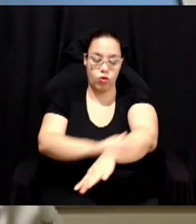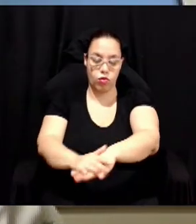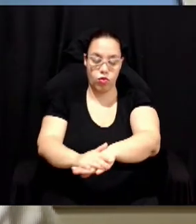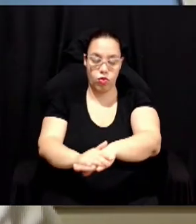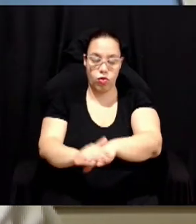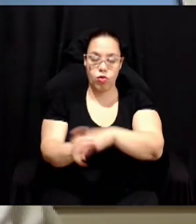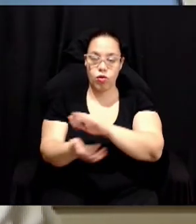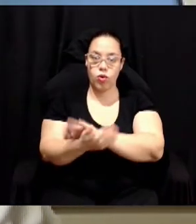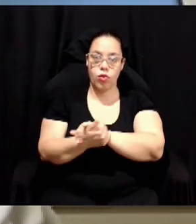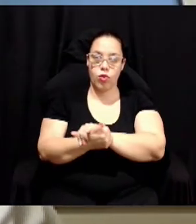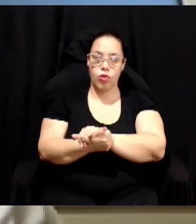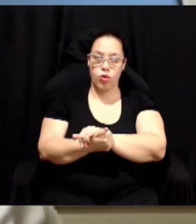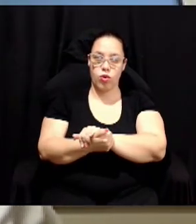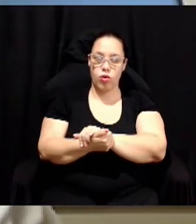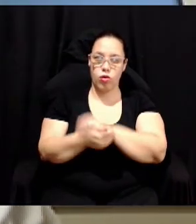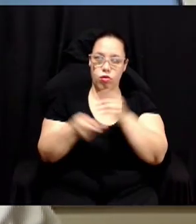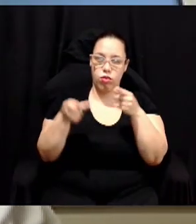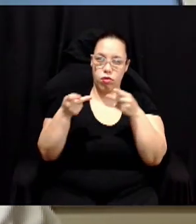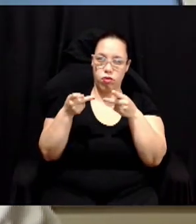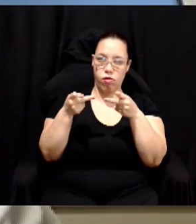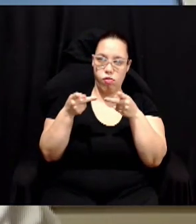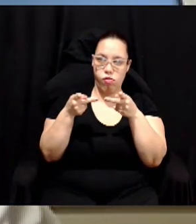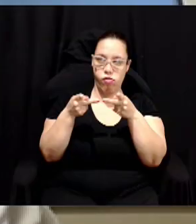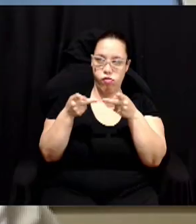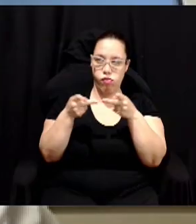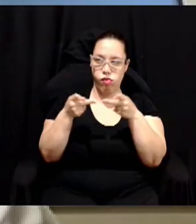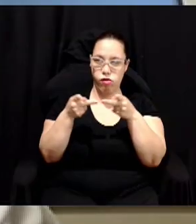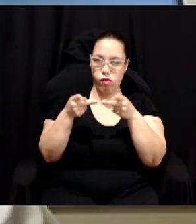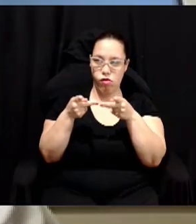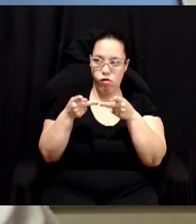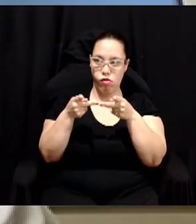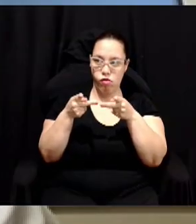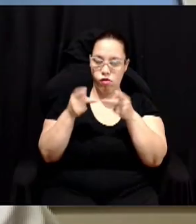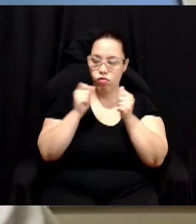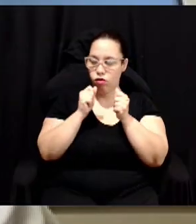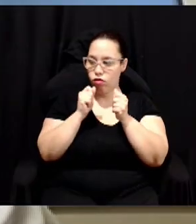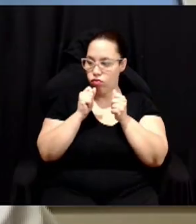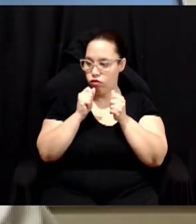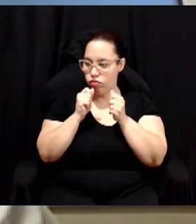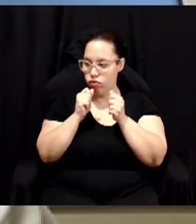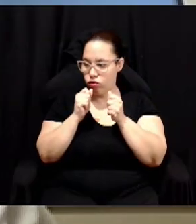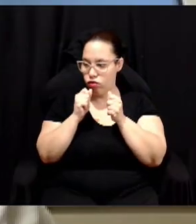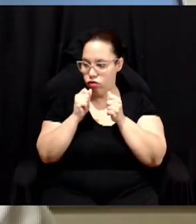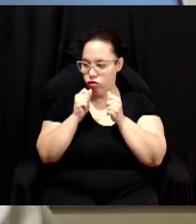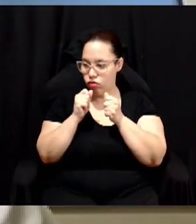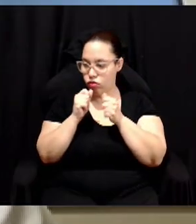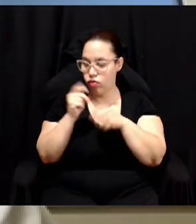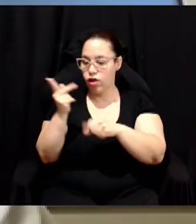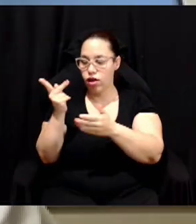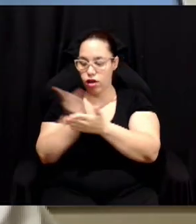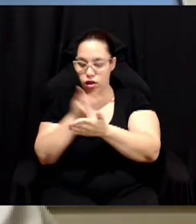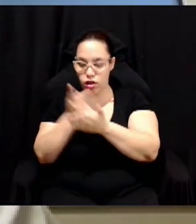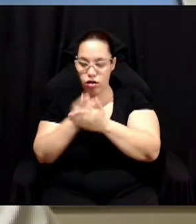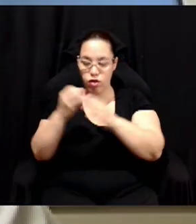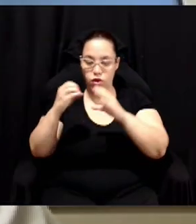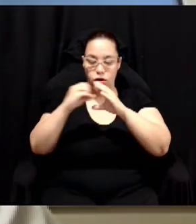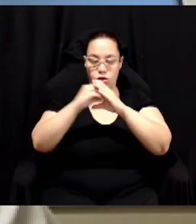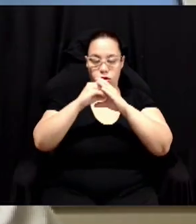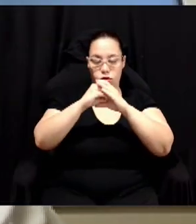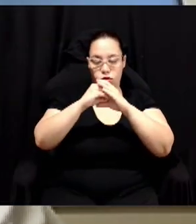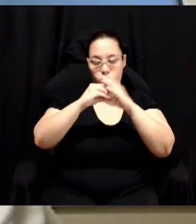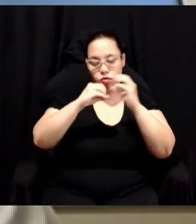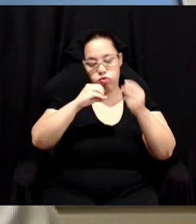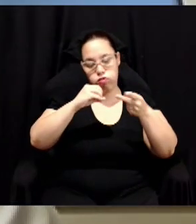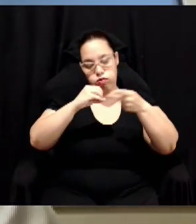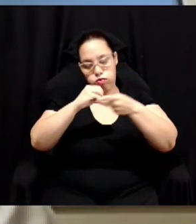uma proteína que é produzida de forma anormal e se acumula dentro das células do sistema